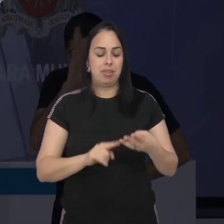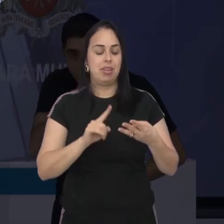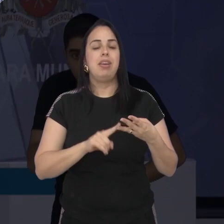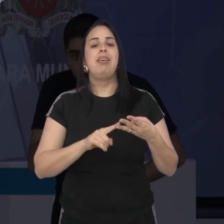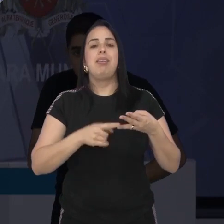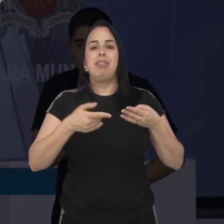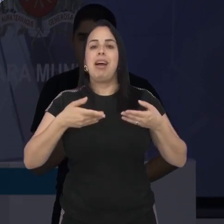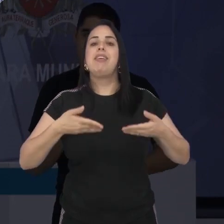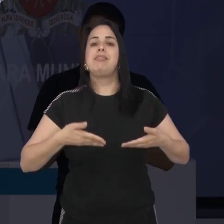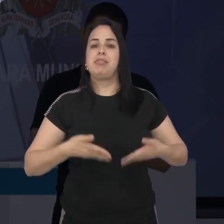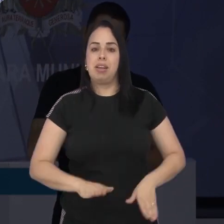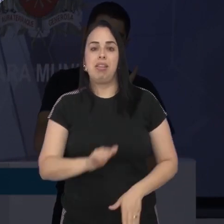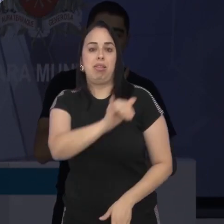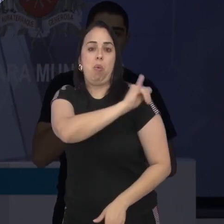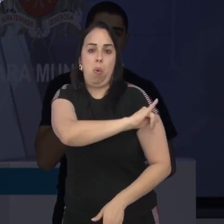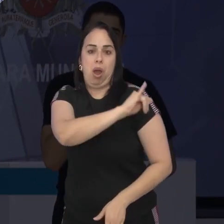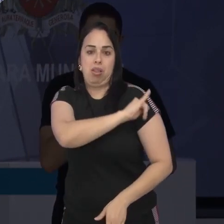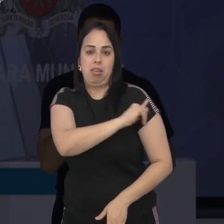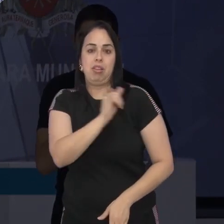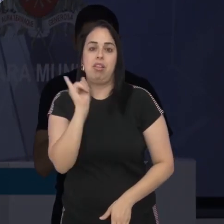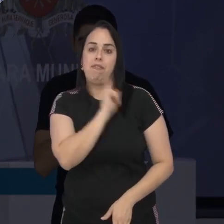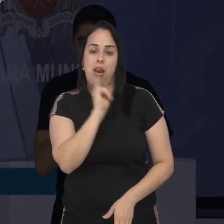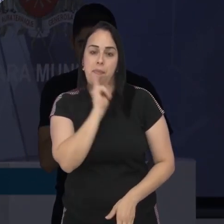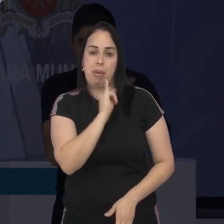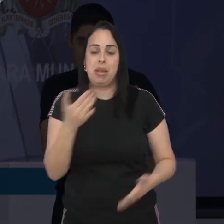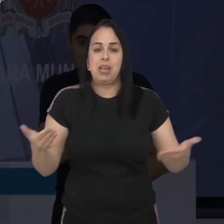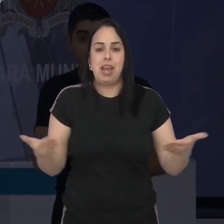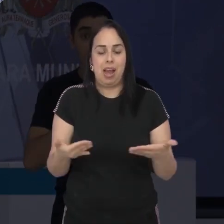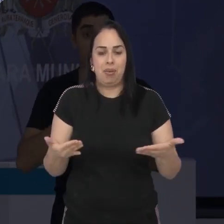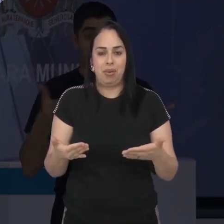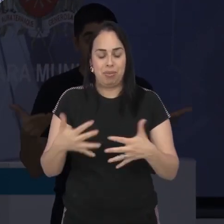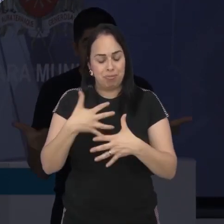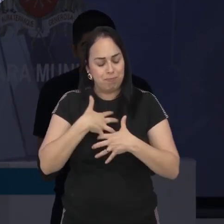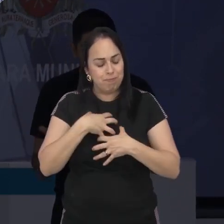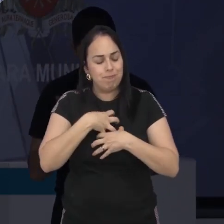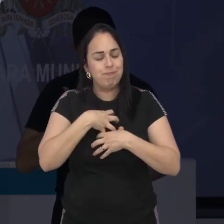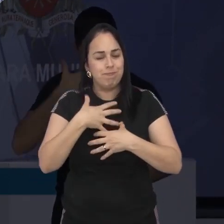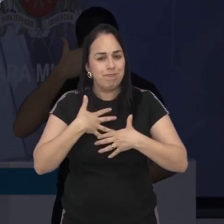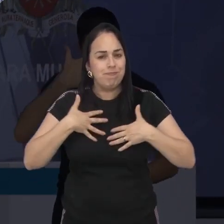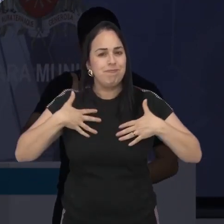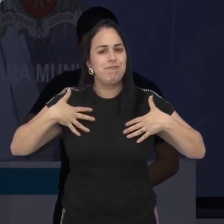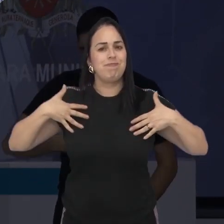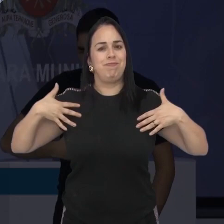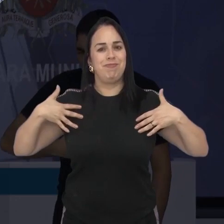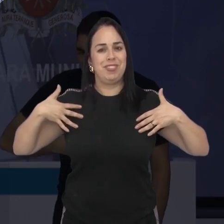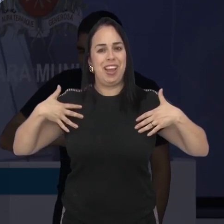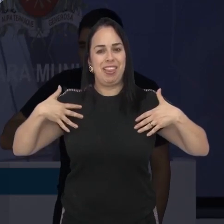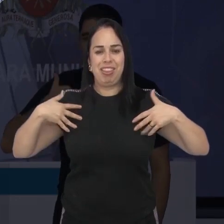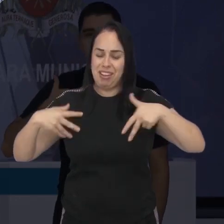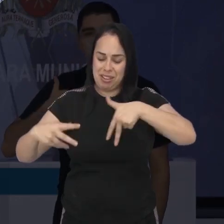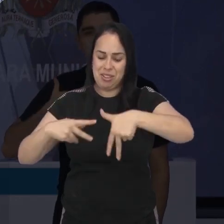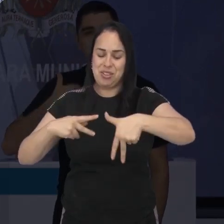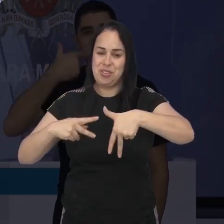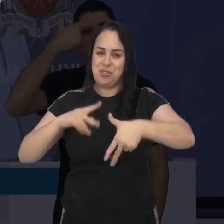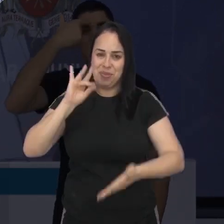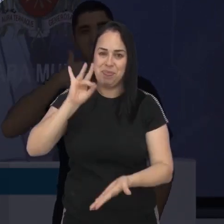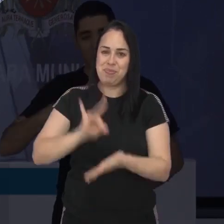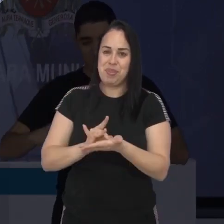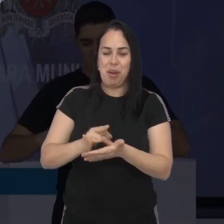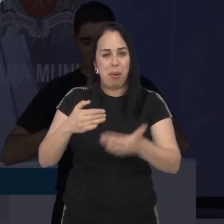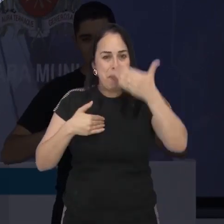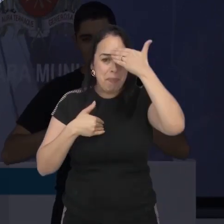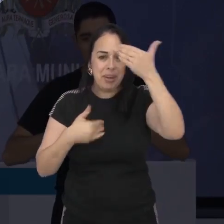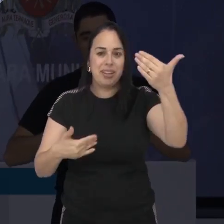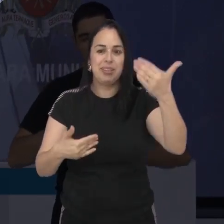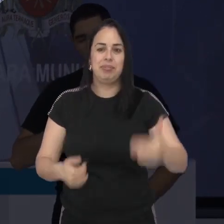fluminense por naturalidade. E agora, com muito orgulho, um cidadão joseense de coração. Muito